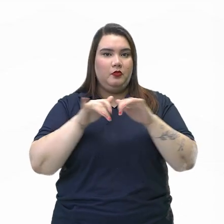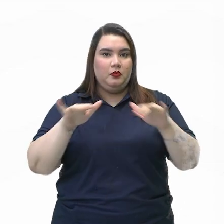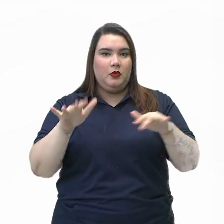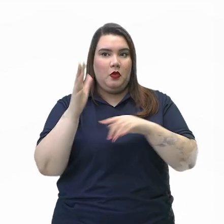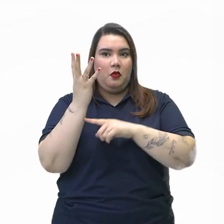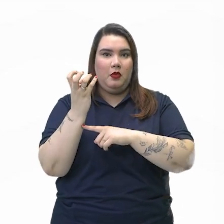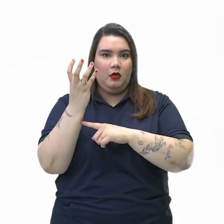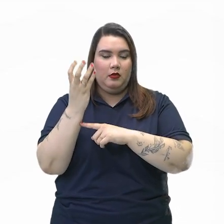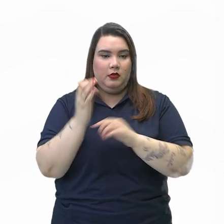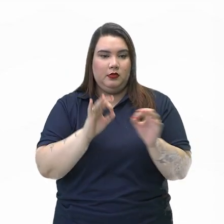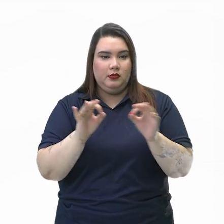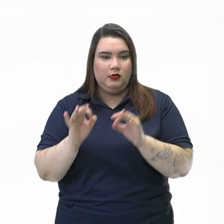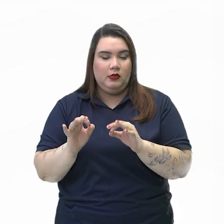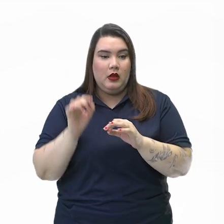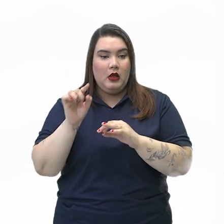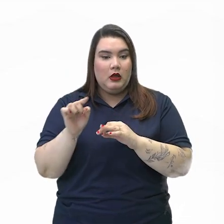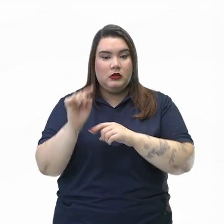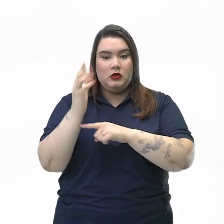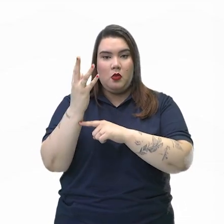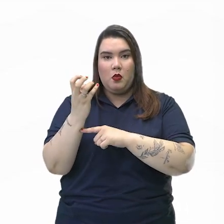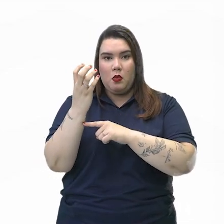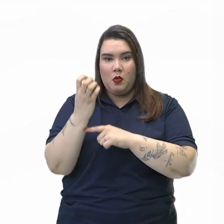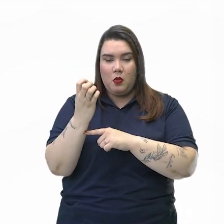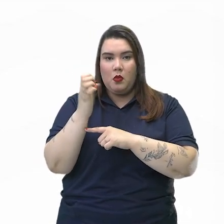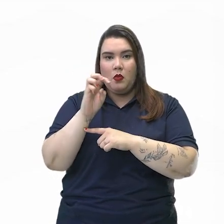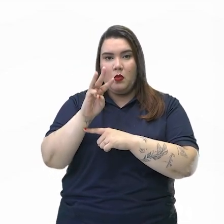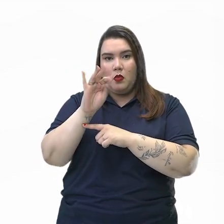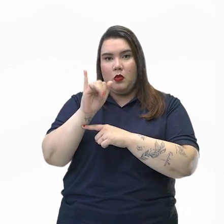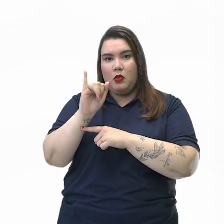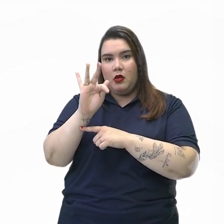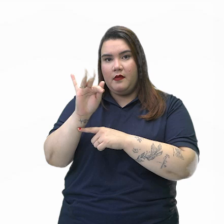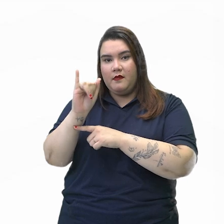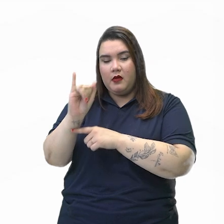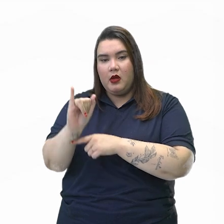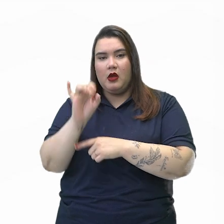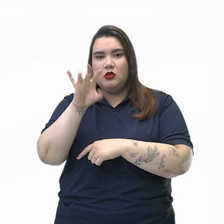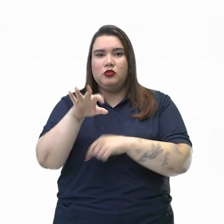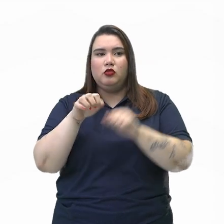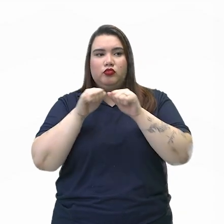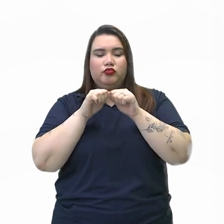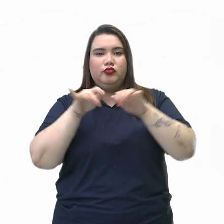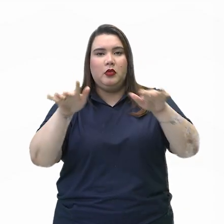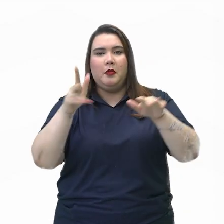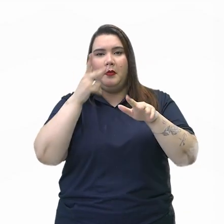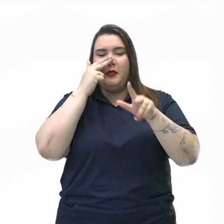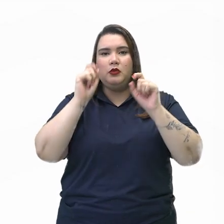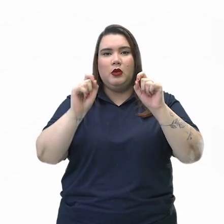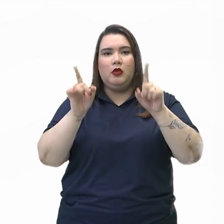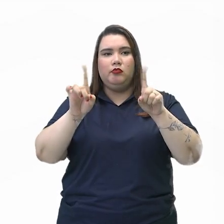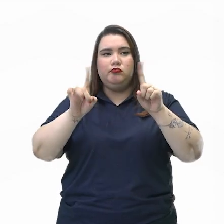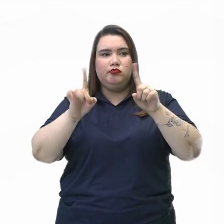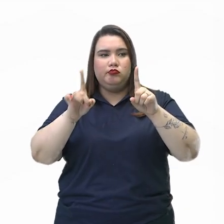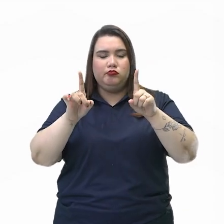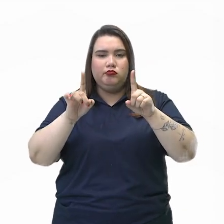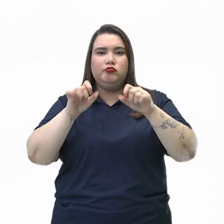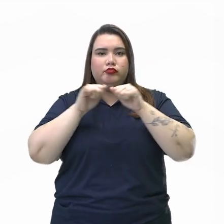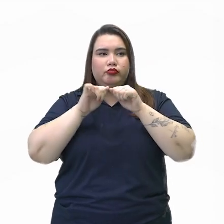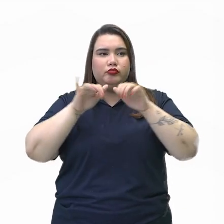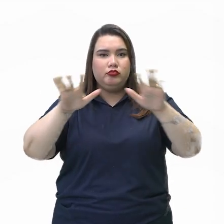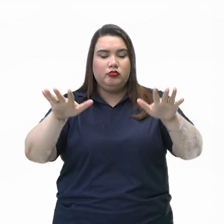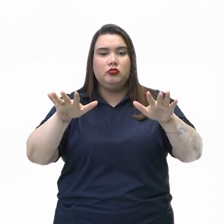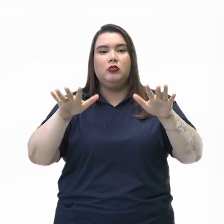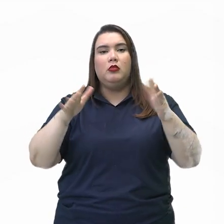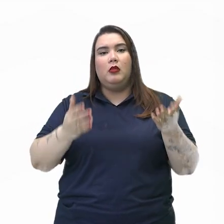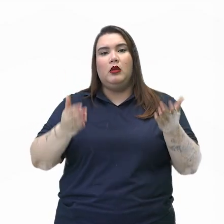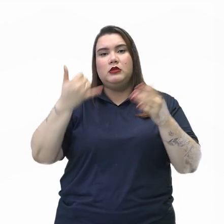Wi-Fi. O Wi-Fi é apenas um aparelho que transmite esse sinal para que os equipamentos, como celulares e computadores,